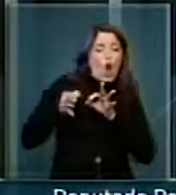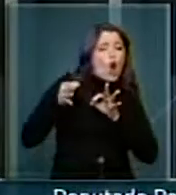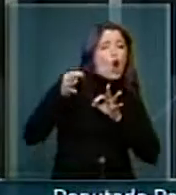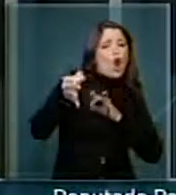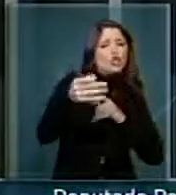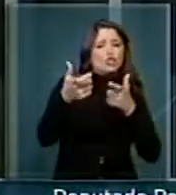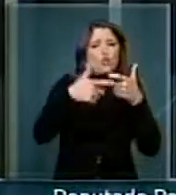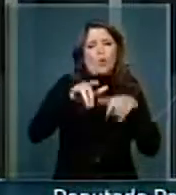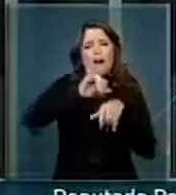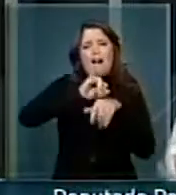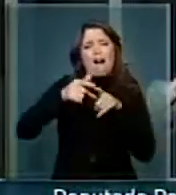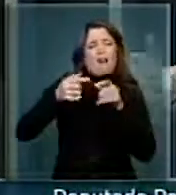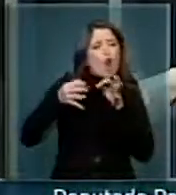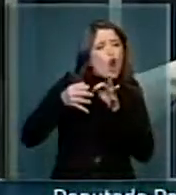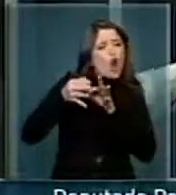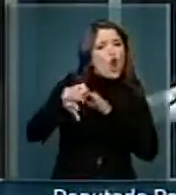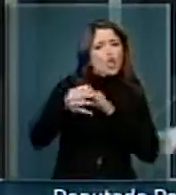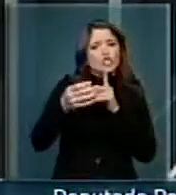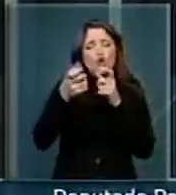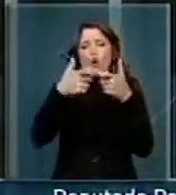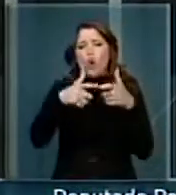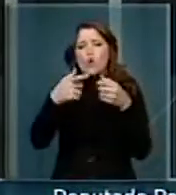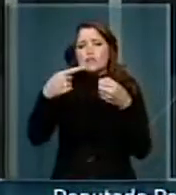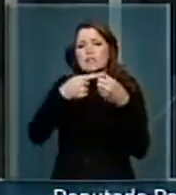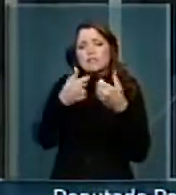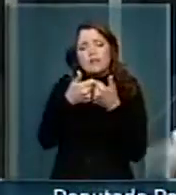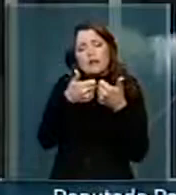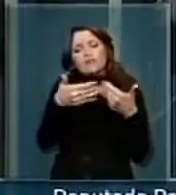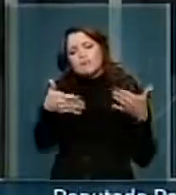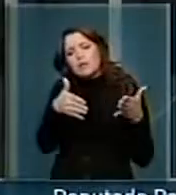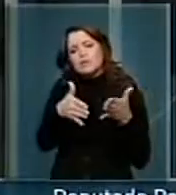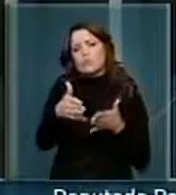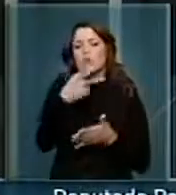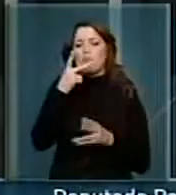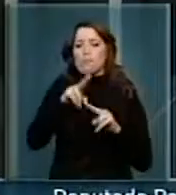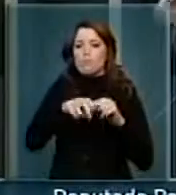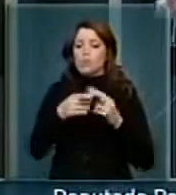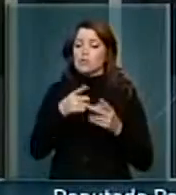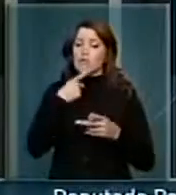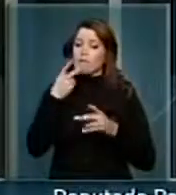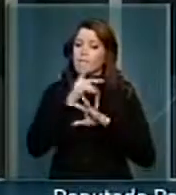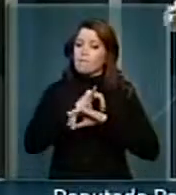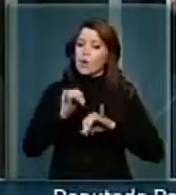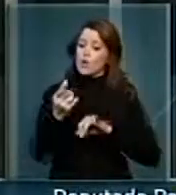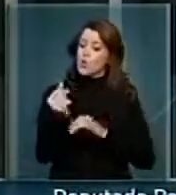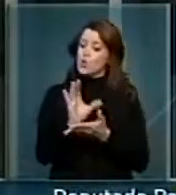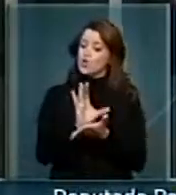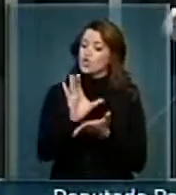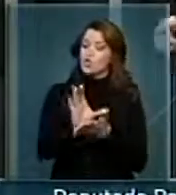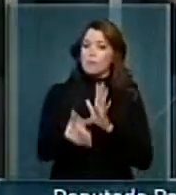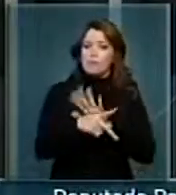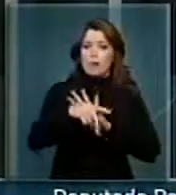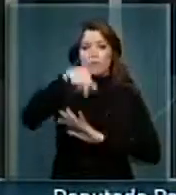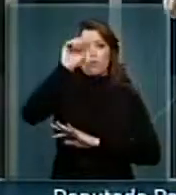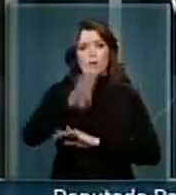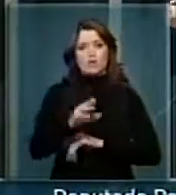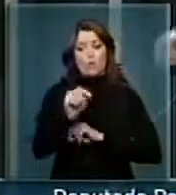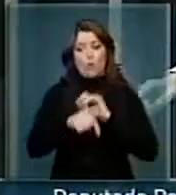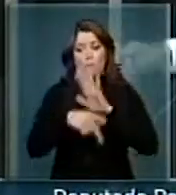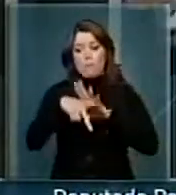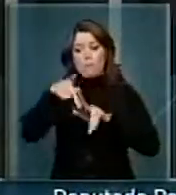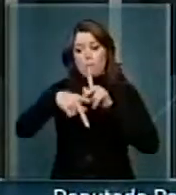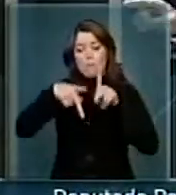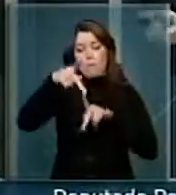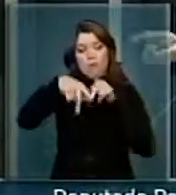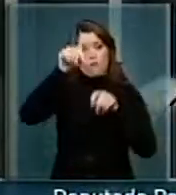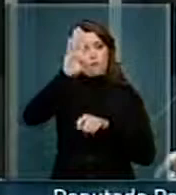grandes centros urbanos ou das médias cidades brasileiras. E é recolocar os recursos brasileiros, do povo do Brasil,